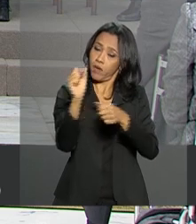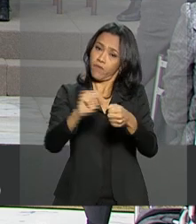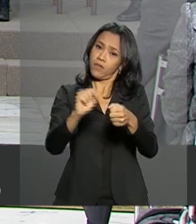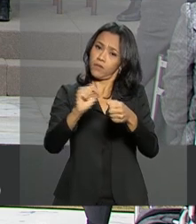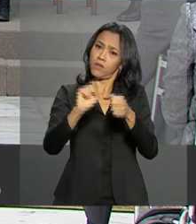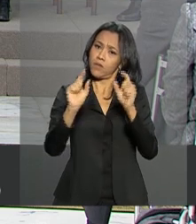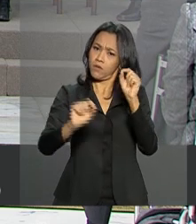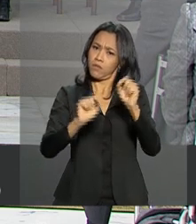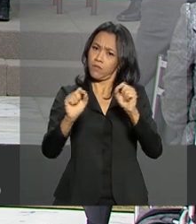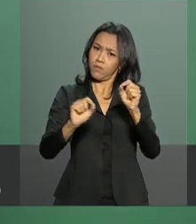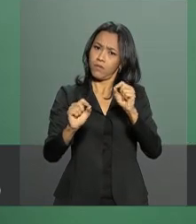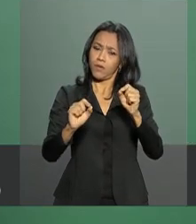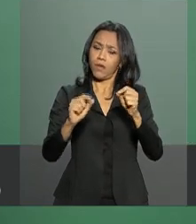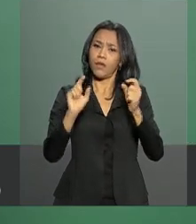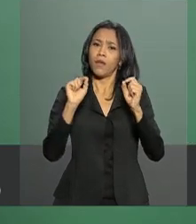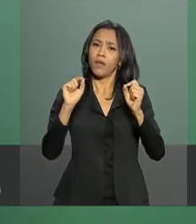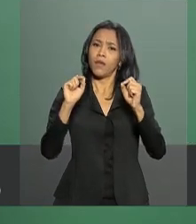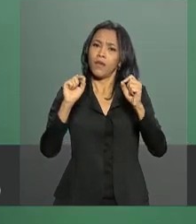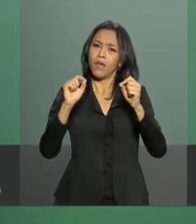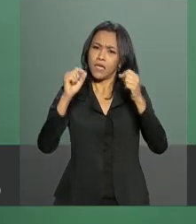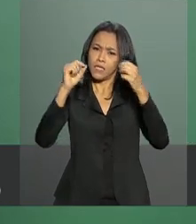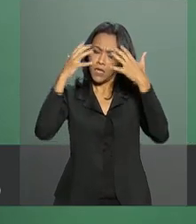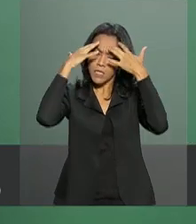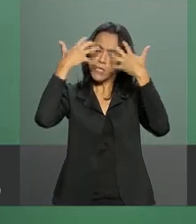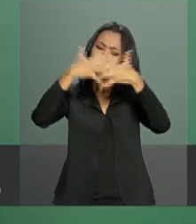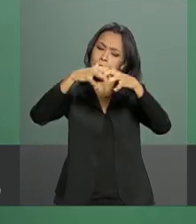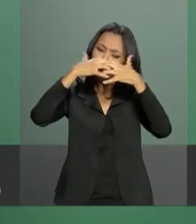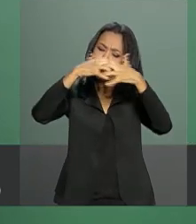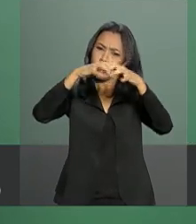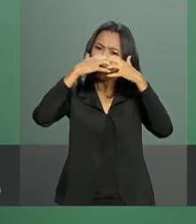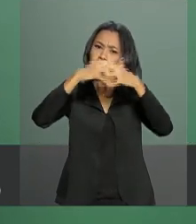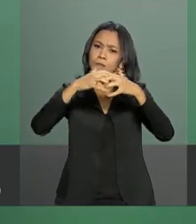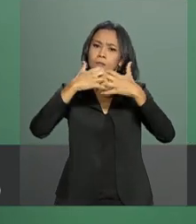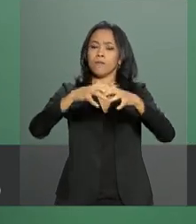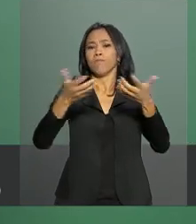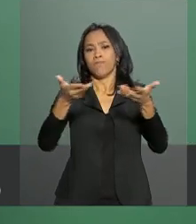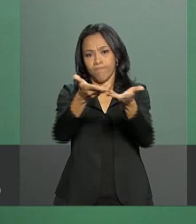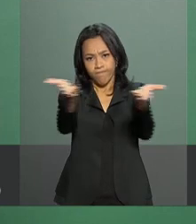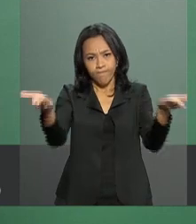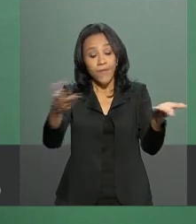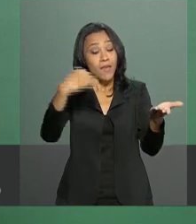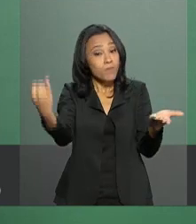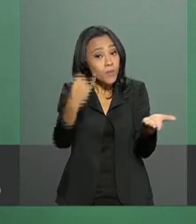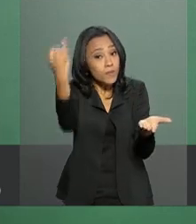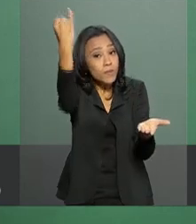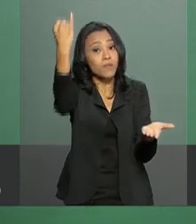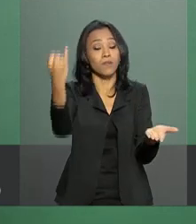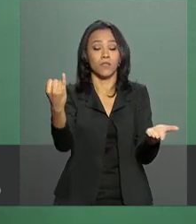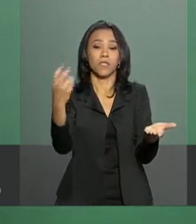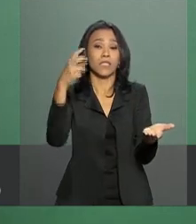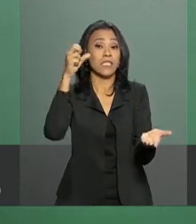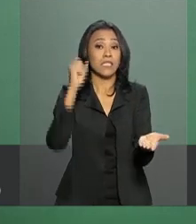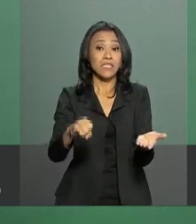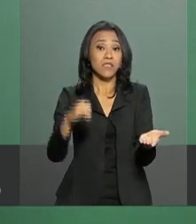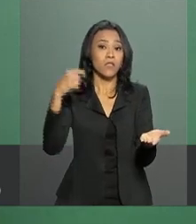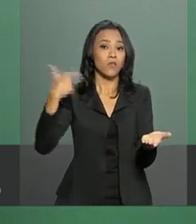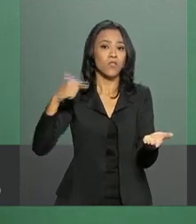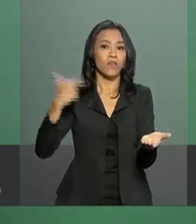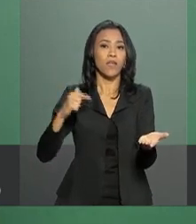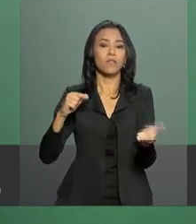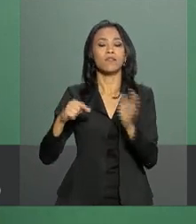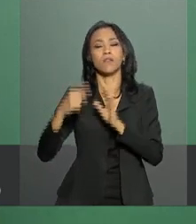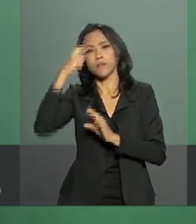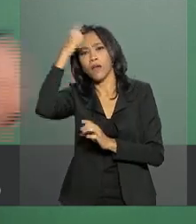toda a modéstia com essa espécie de pregação não é porque é fundamental e veja não fossem os conceitos